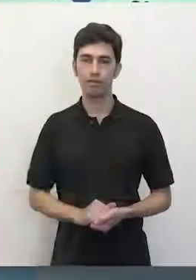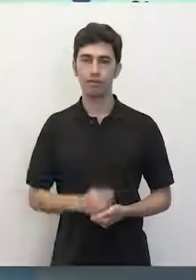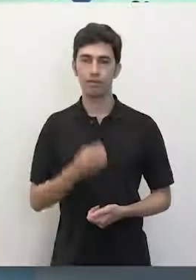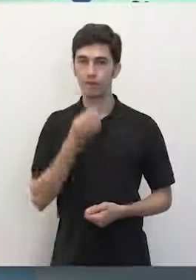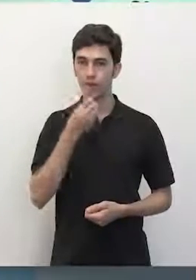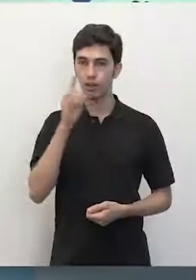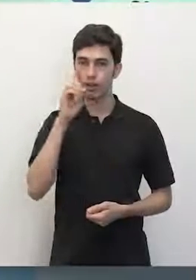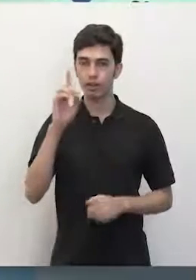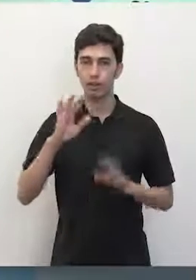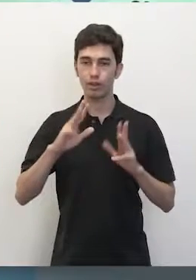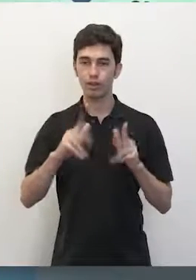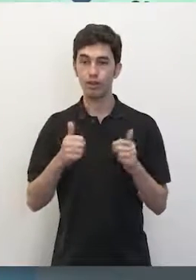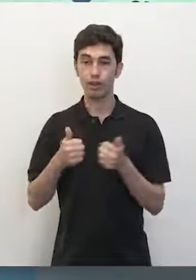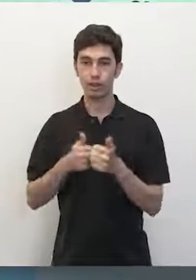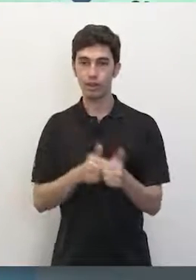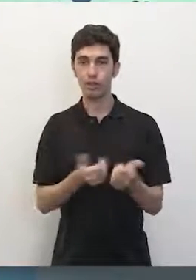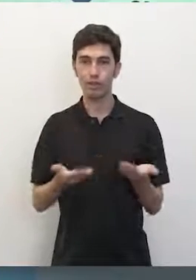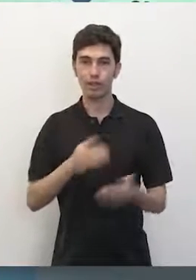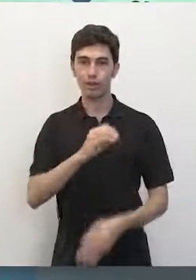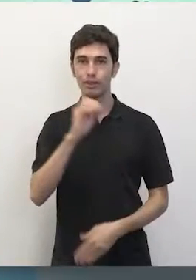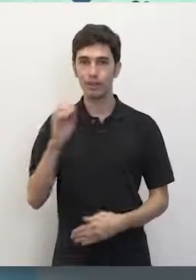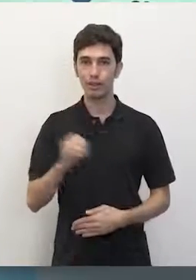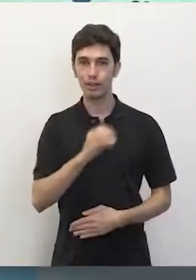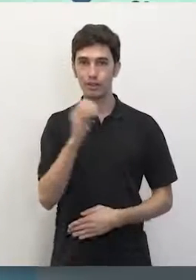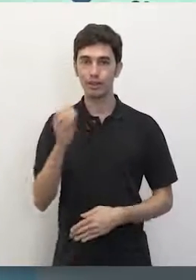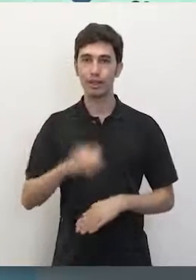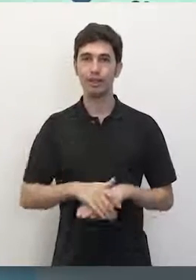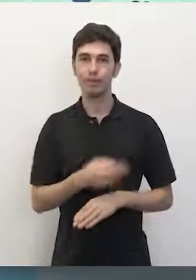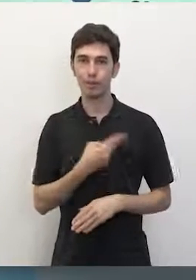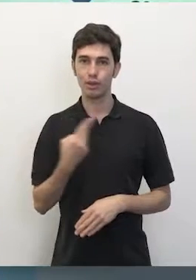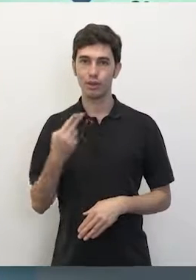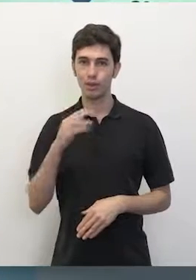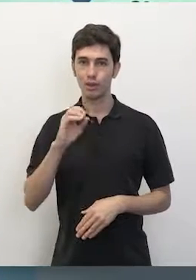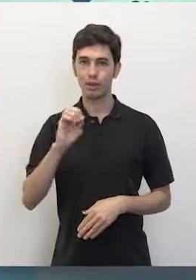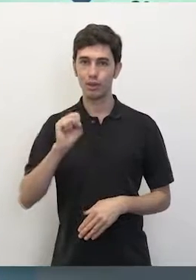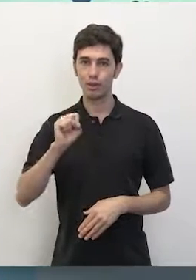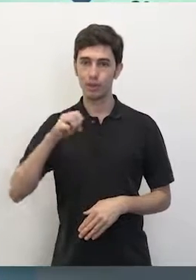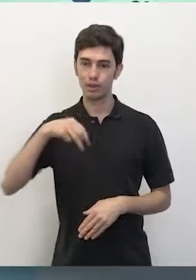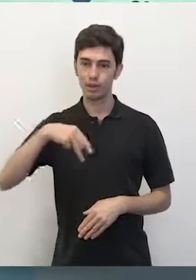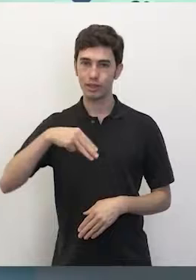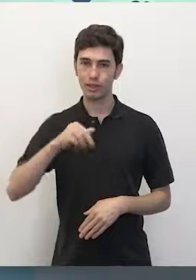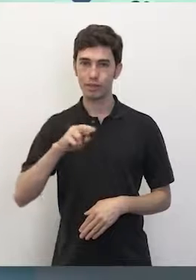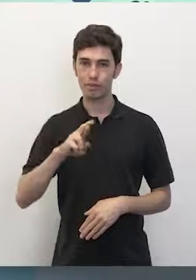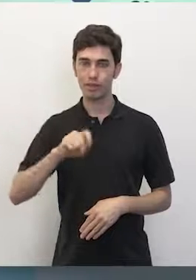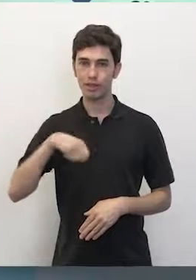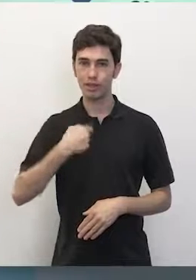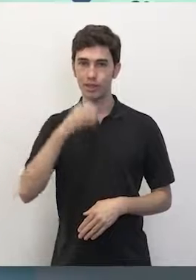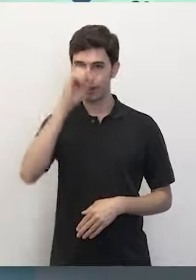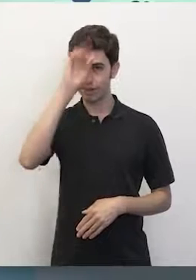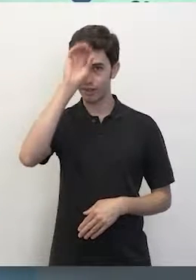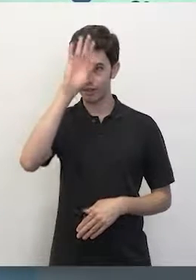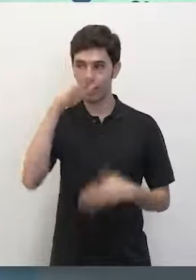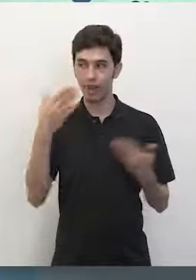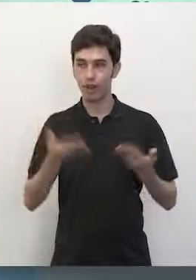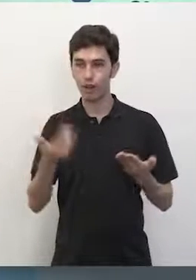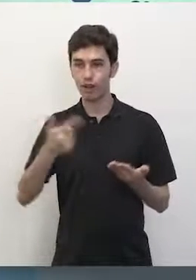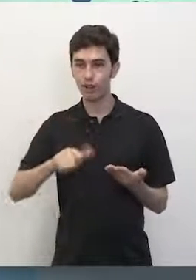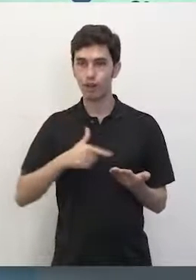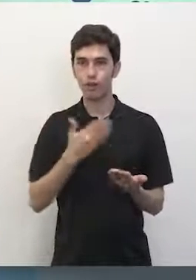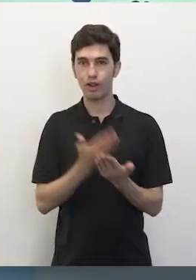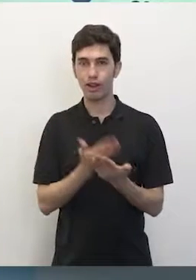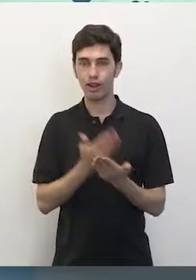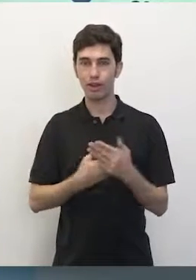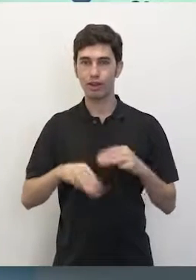Muito bom dia a todos que nos acompanham aqui pelo Centro de Mídias da Educação de São Paulo. Eu sou o professor Osmar. Vou conduzir mais uma aula de matemática aqui para o oitavo ano do ensino